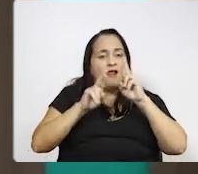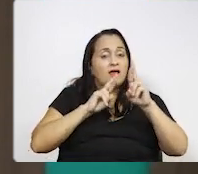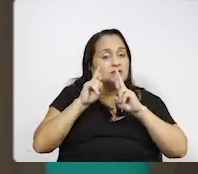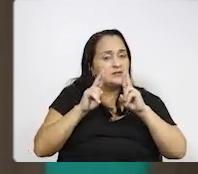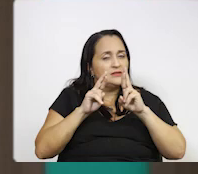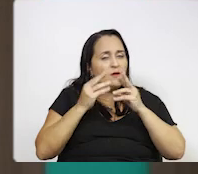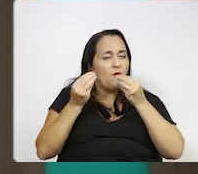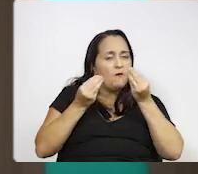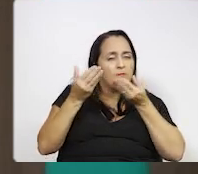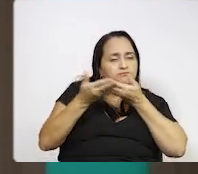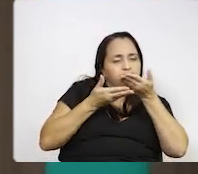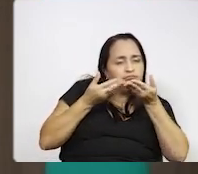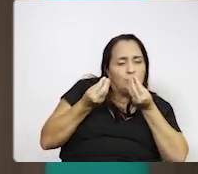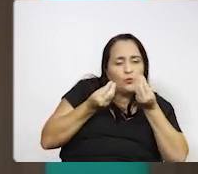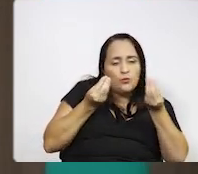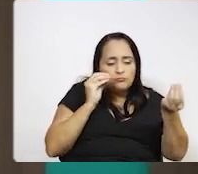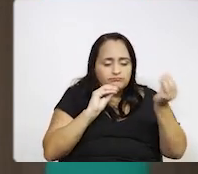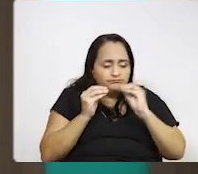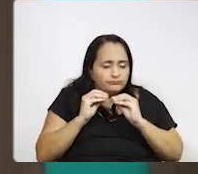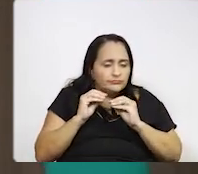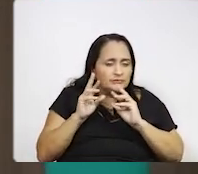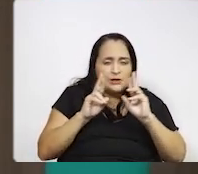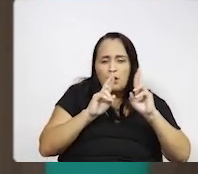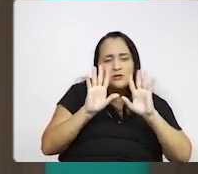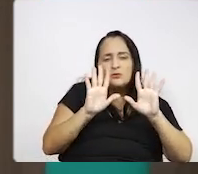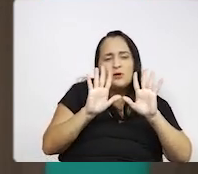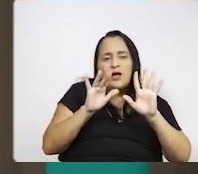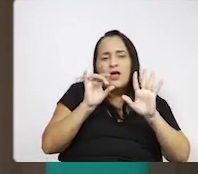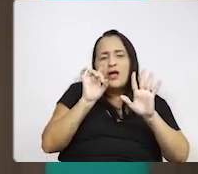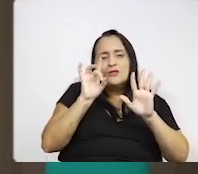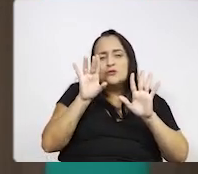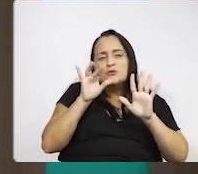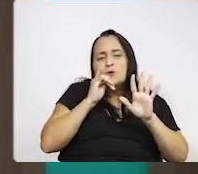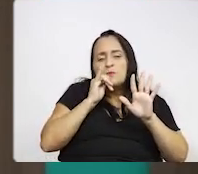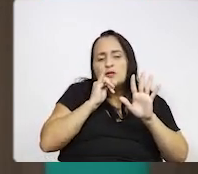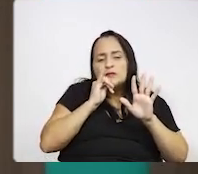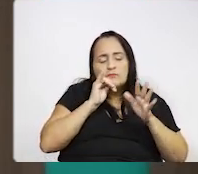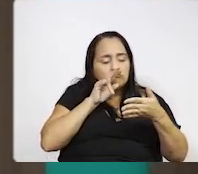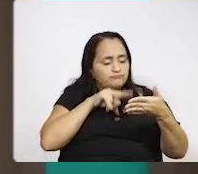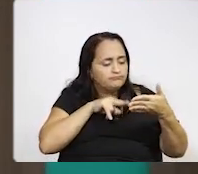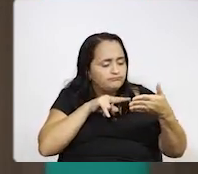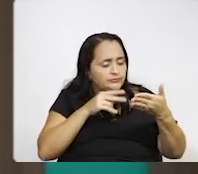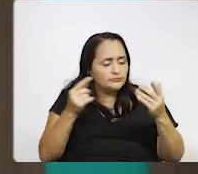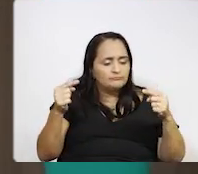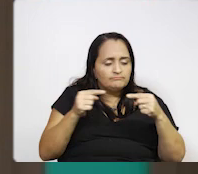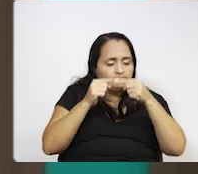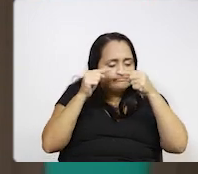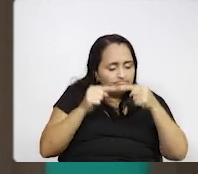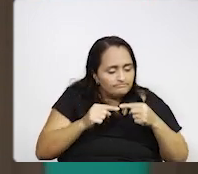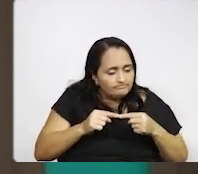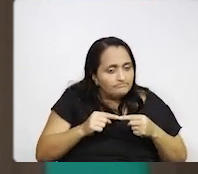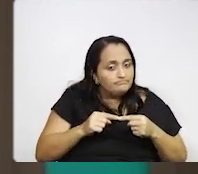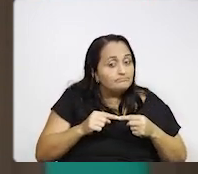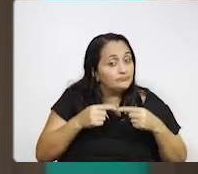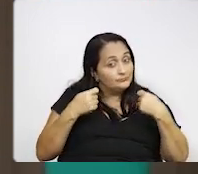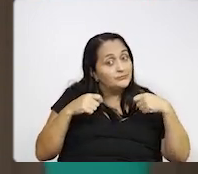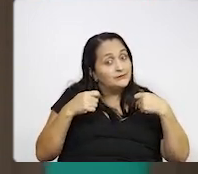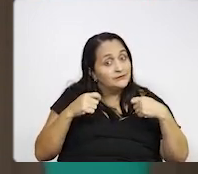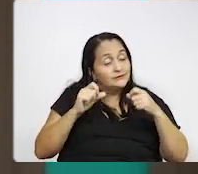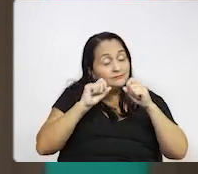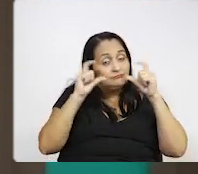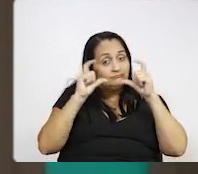lá. Eu já vi que o de cima é duas vezes o de baixo, né? O numerador duas vezes o